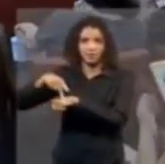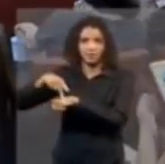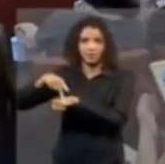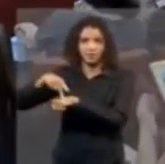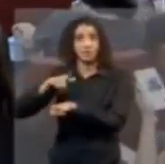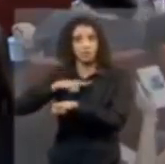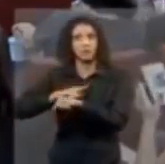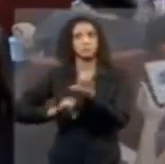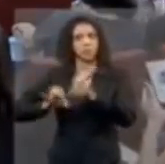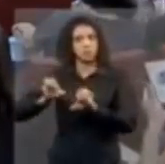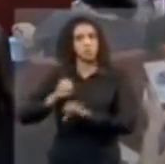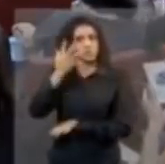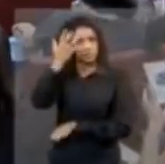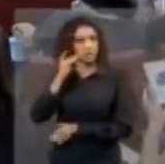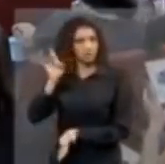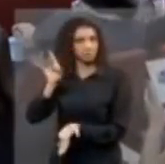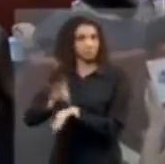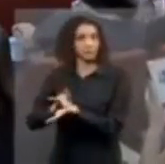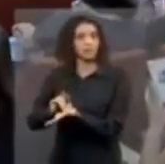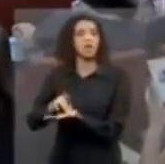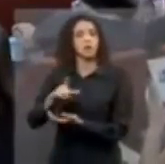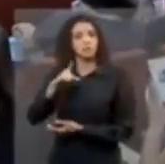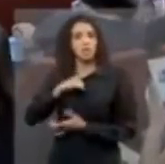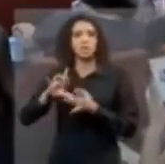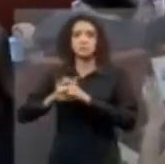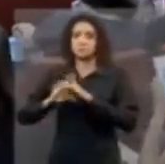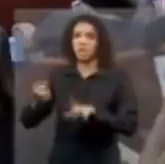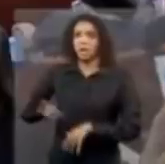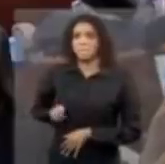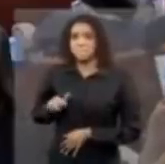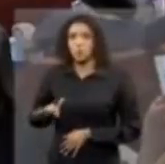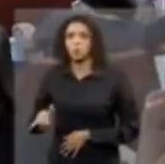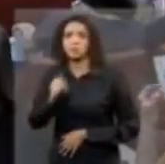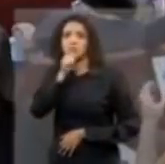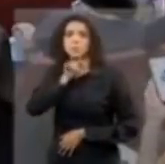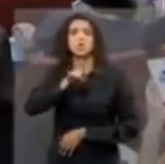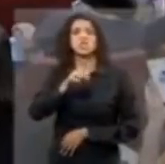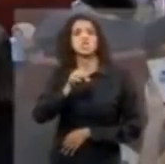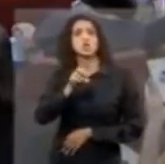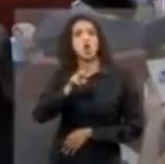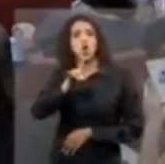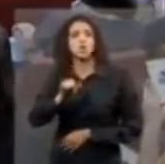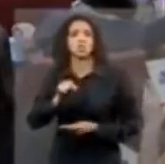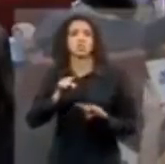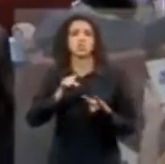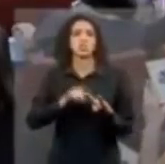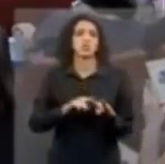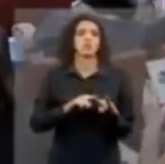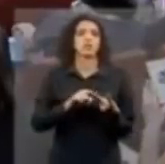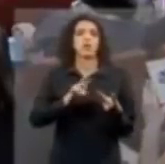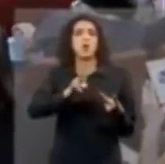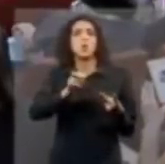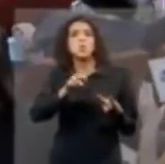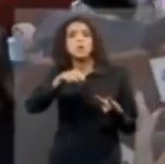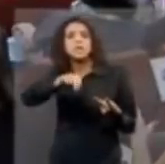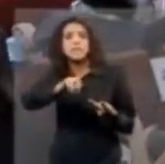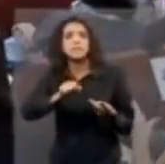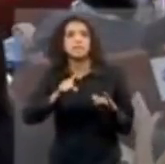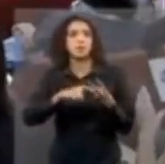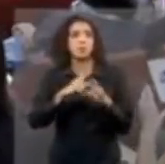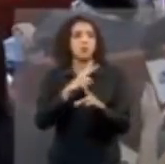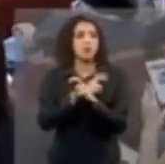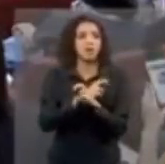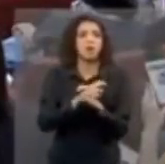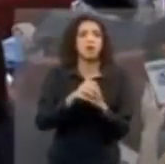dados confiáveis e onde o aborto está legalizado, como a Geórgia, Cazaquistão, Cuba, Estônia, Hungria,